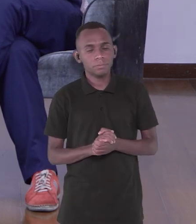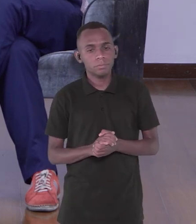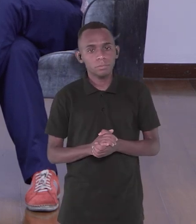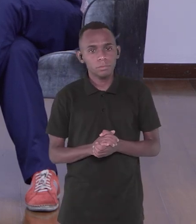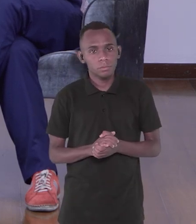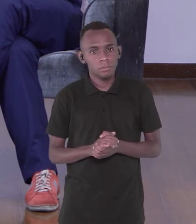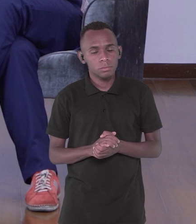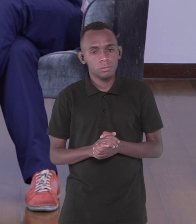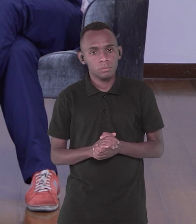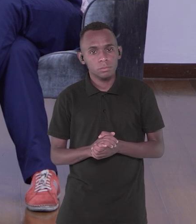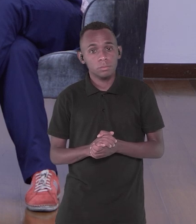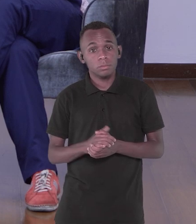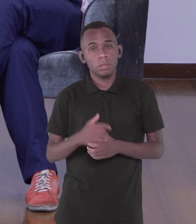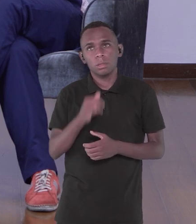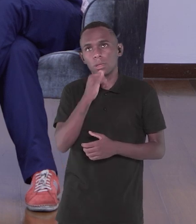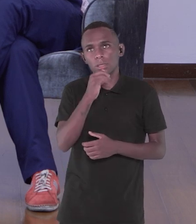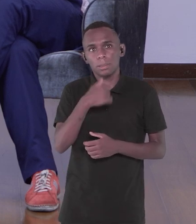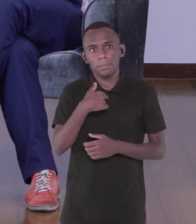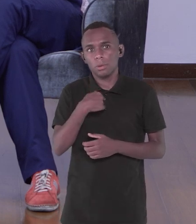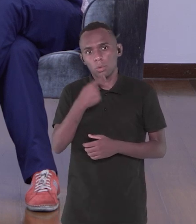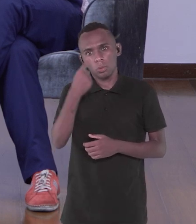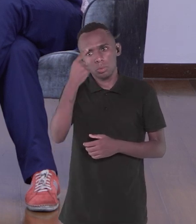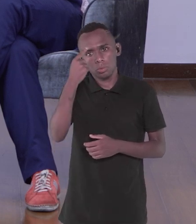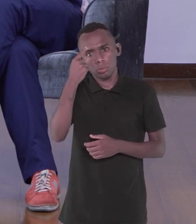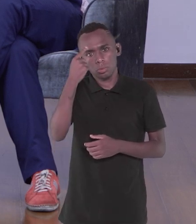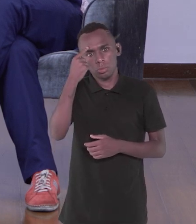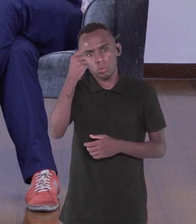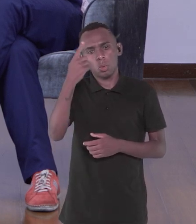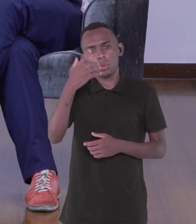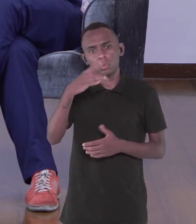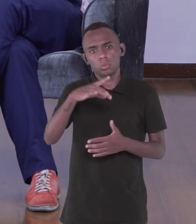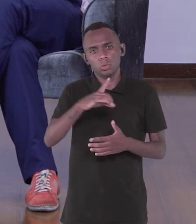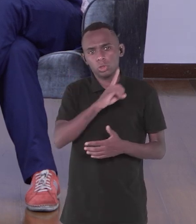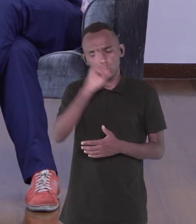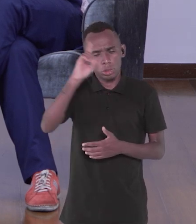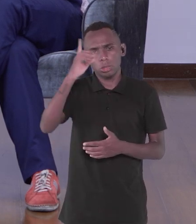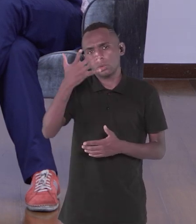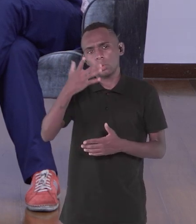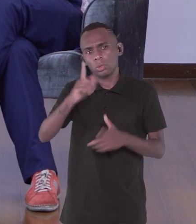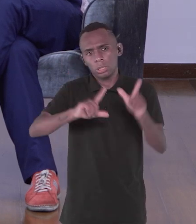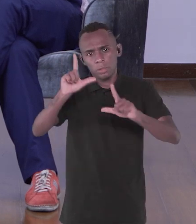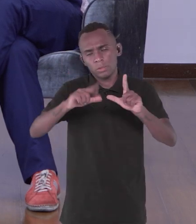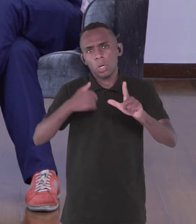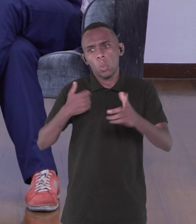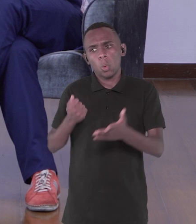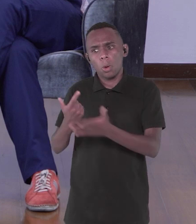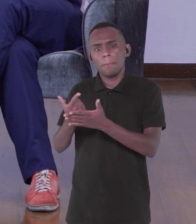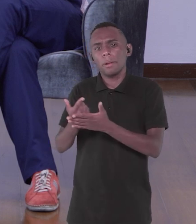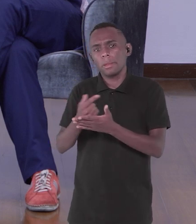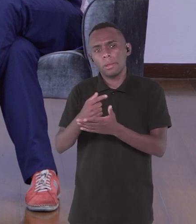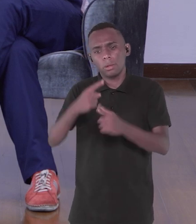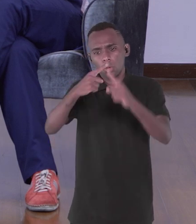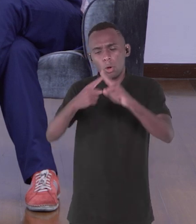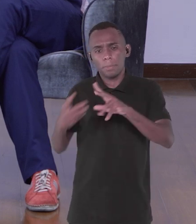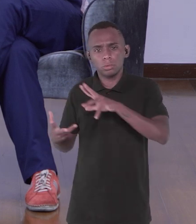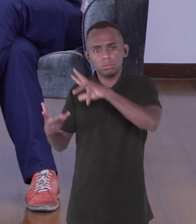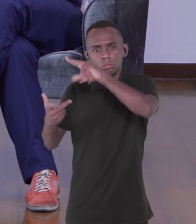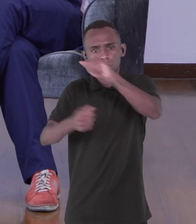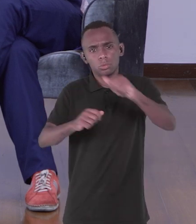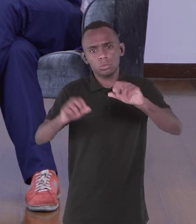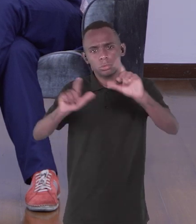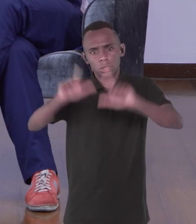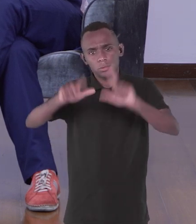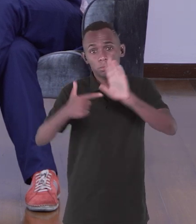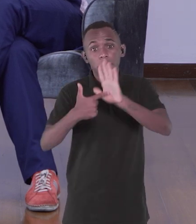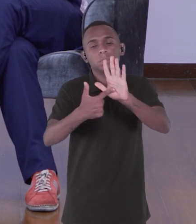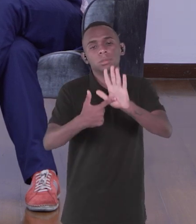perdão, eu sou o dono da televisão X, comprei a Copa do Mundo no Catar, a transmissão.